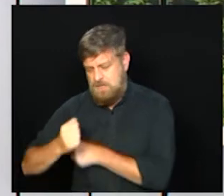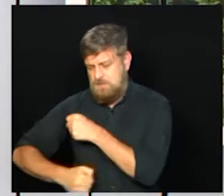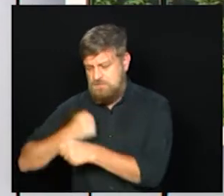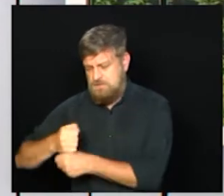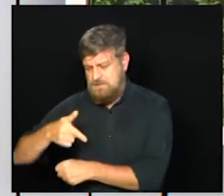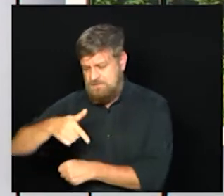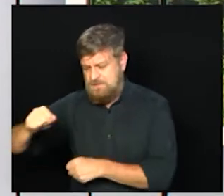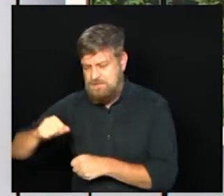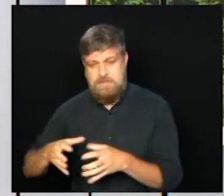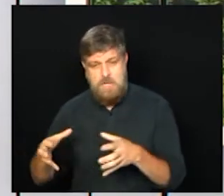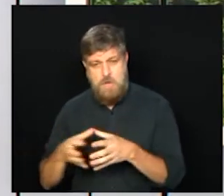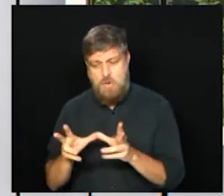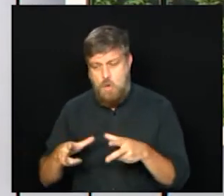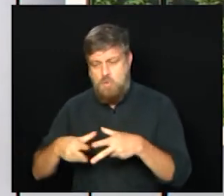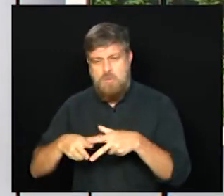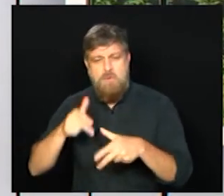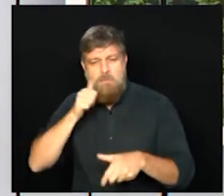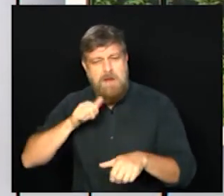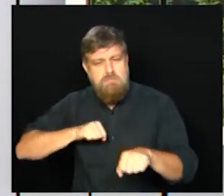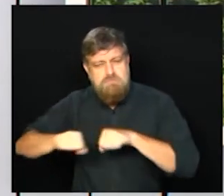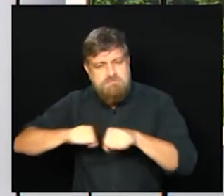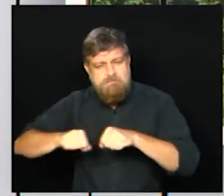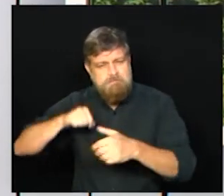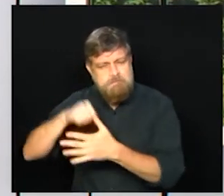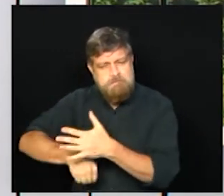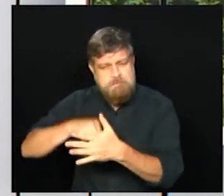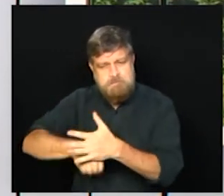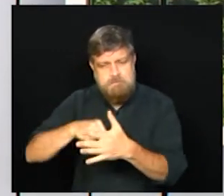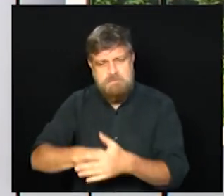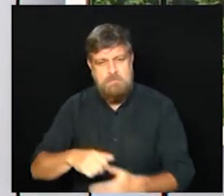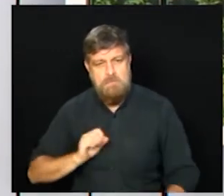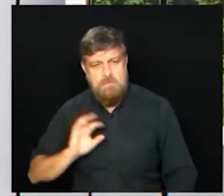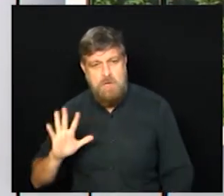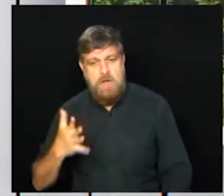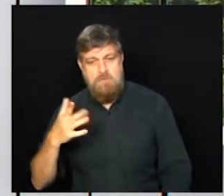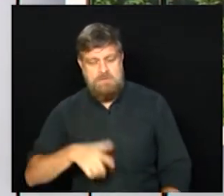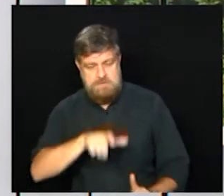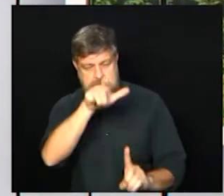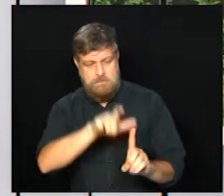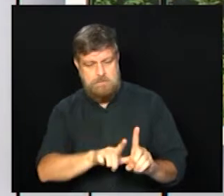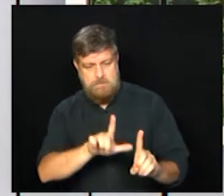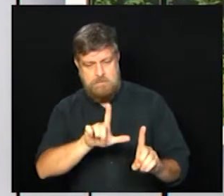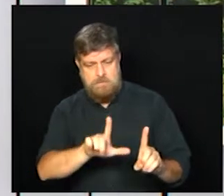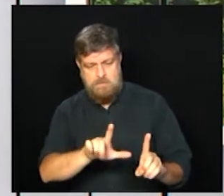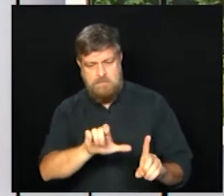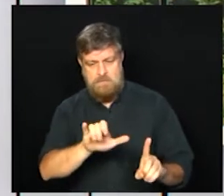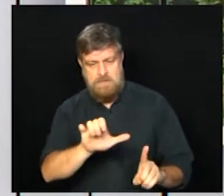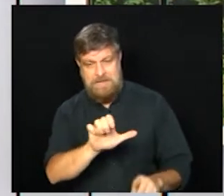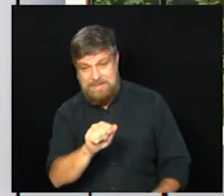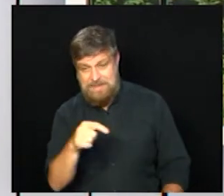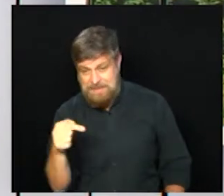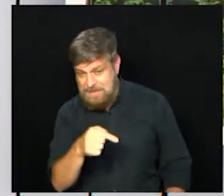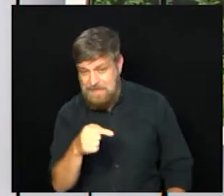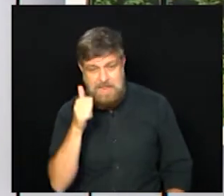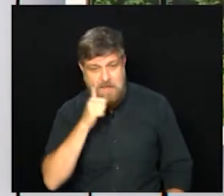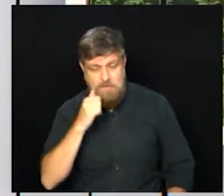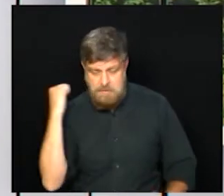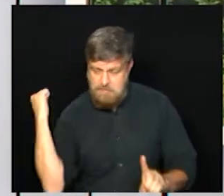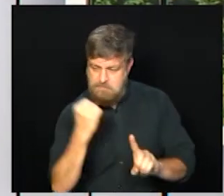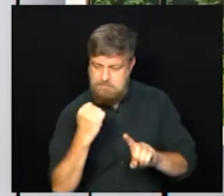movimento feminista na década de 70, quando o assassinato da Leila Diniz pelo Dock Street, o uso do